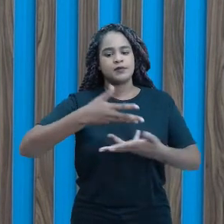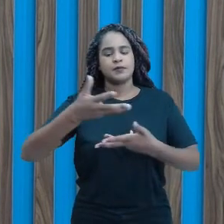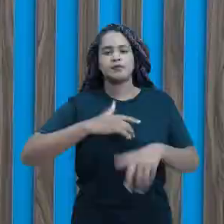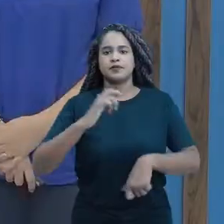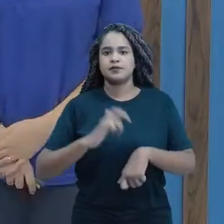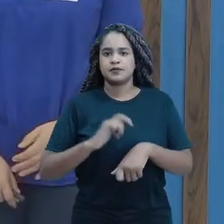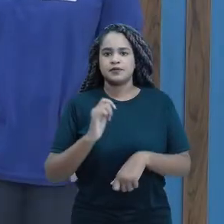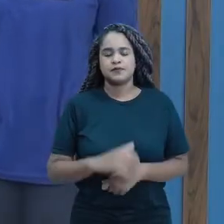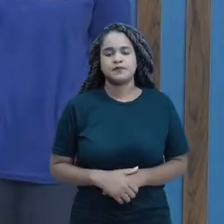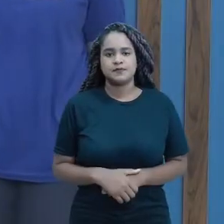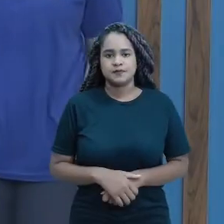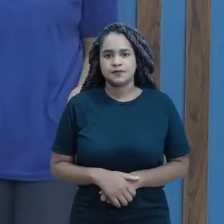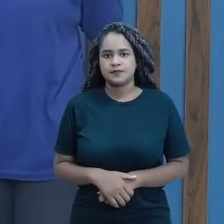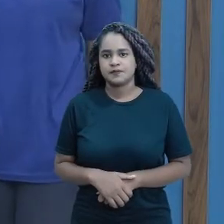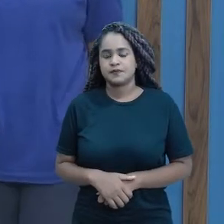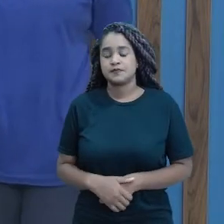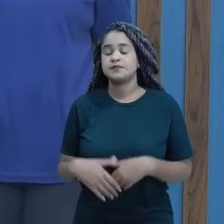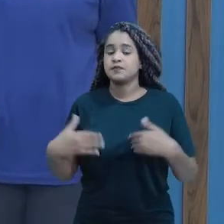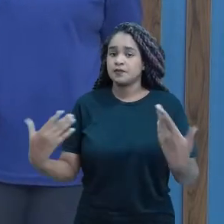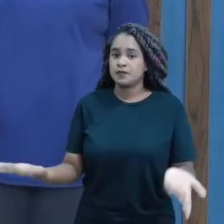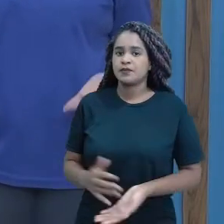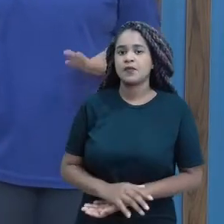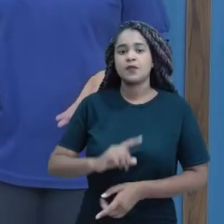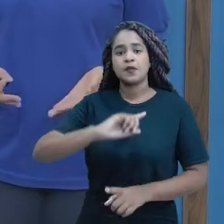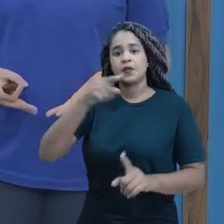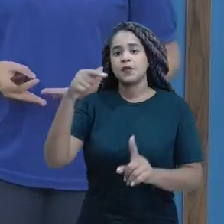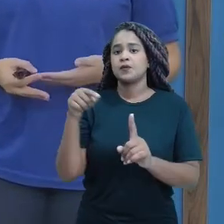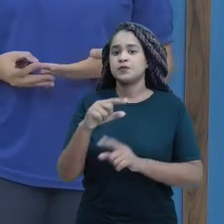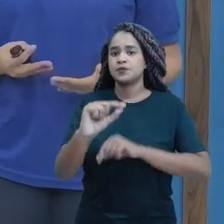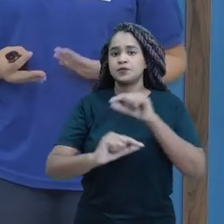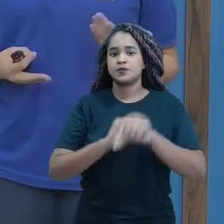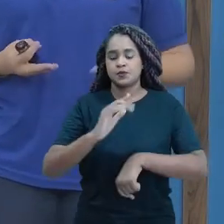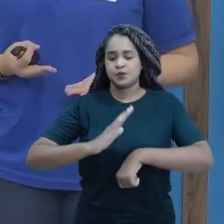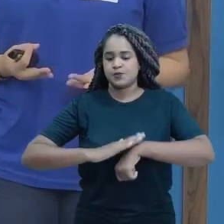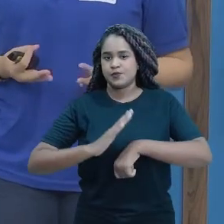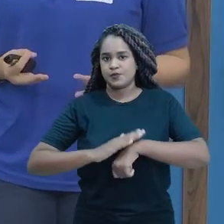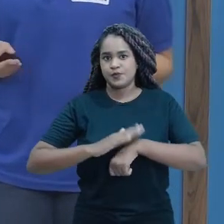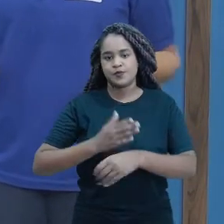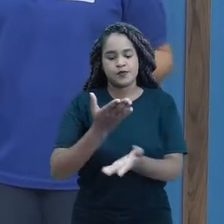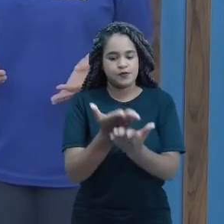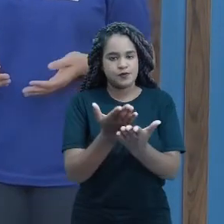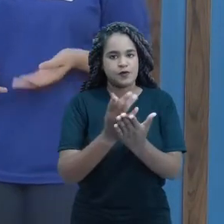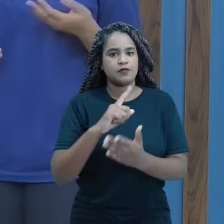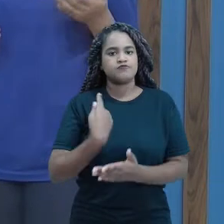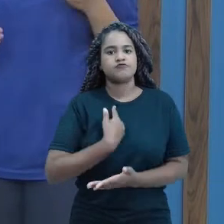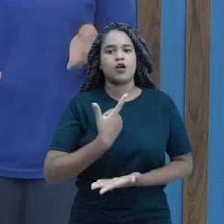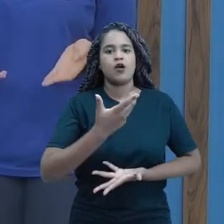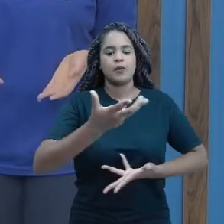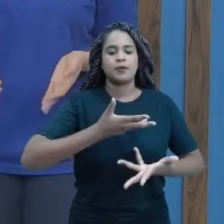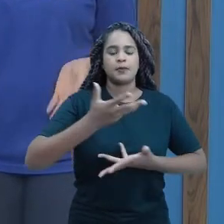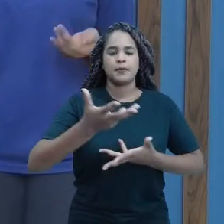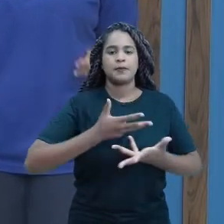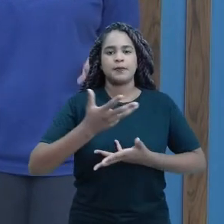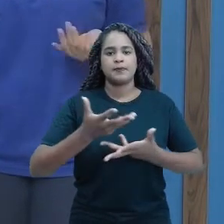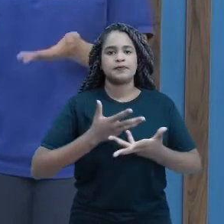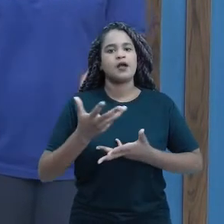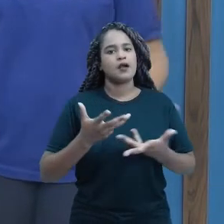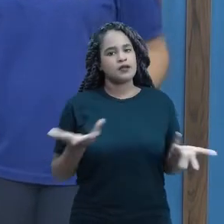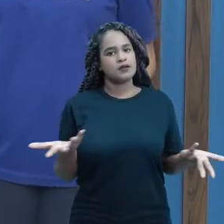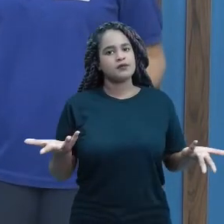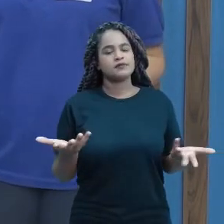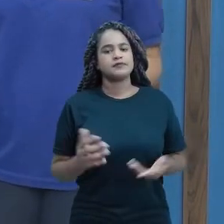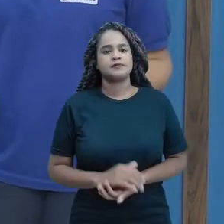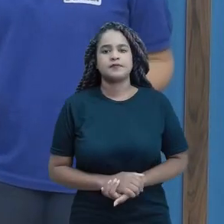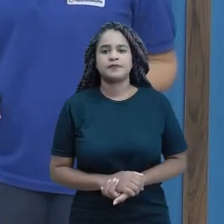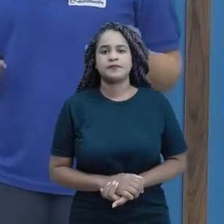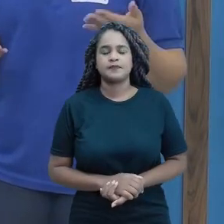bom? Bom, gente, a ideia é que a gente consiga, no momento da aula, ter essa interação, né? Tornando a aula mais dinâmica e